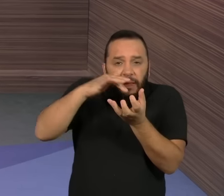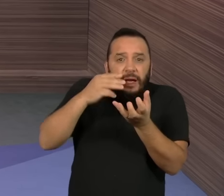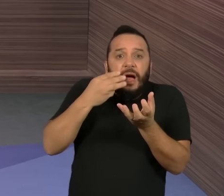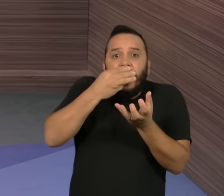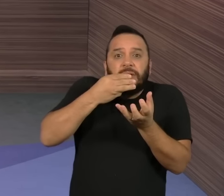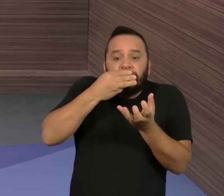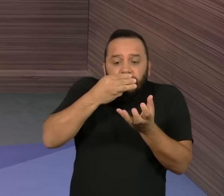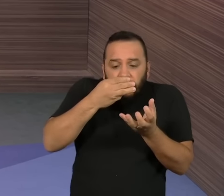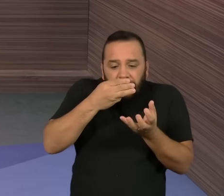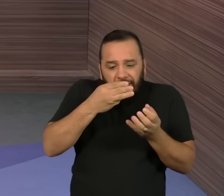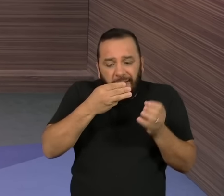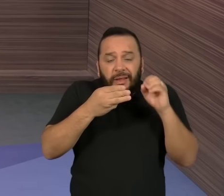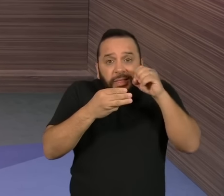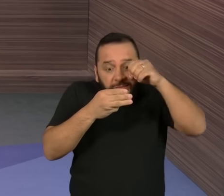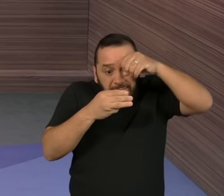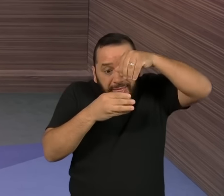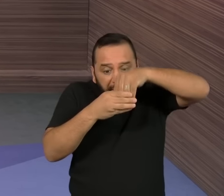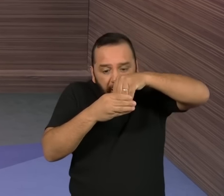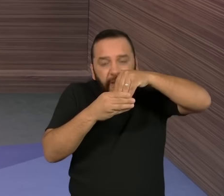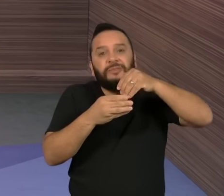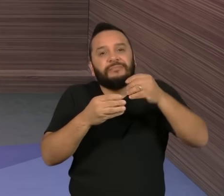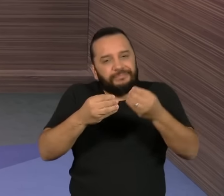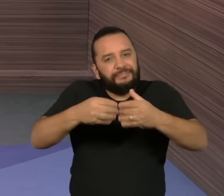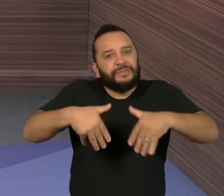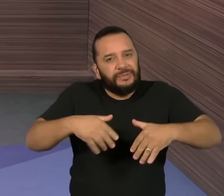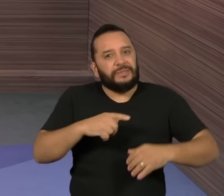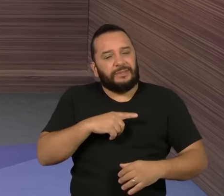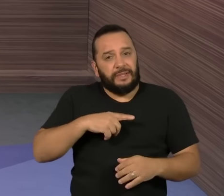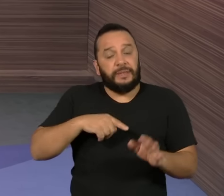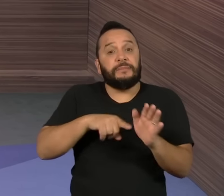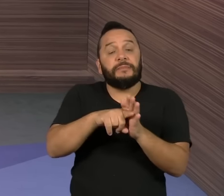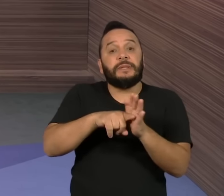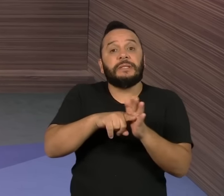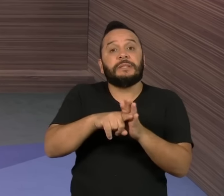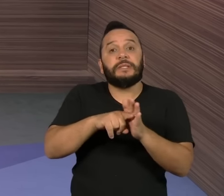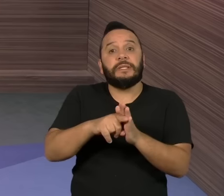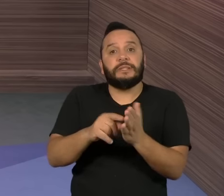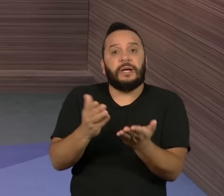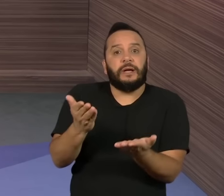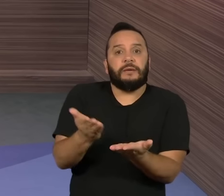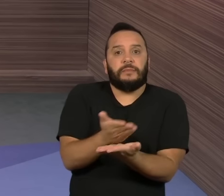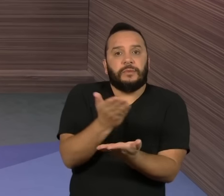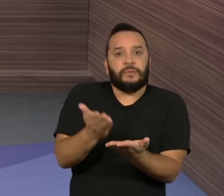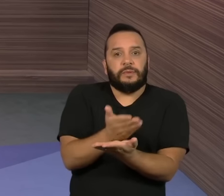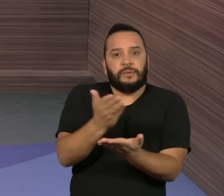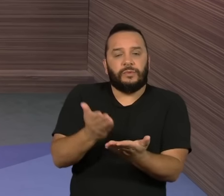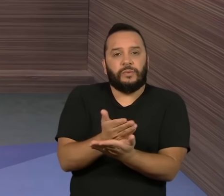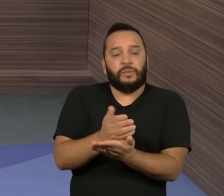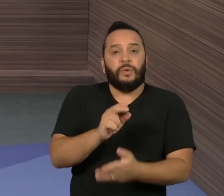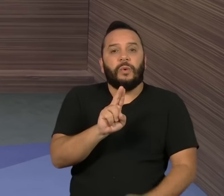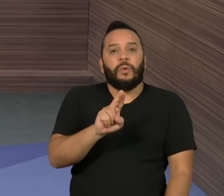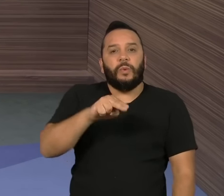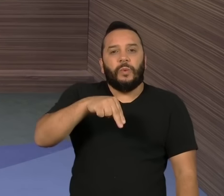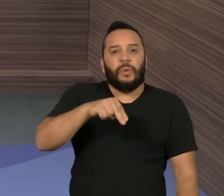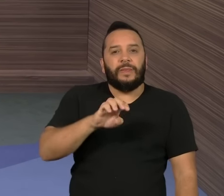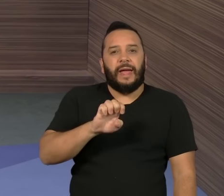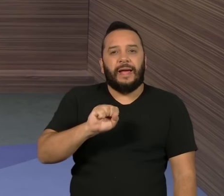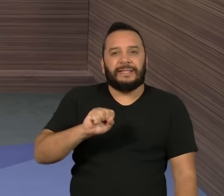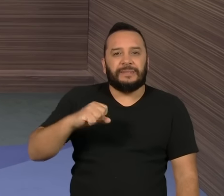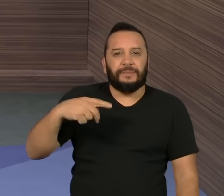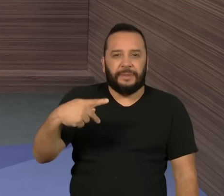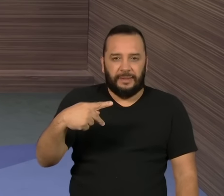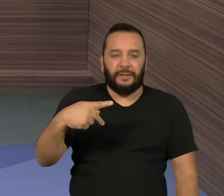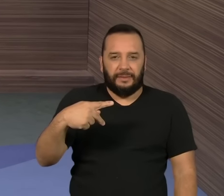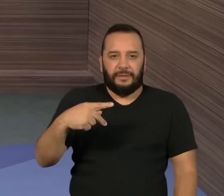que mostra a pesquisa realizada no campus da Unesp em Botucatu, no interior paulista. Pesquisadoras querem